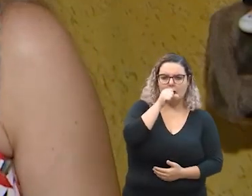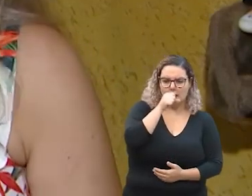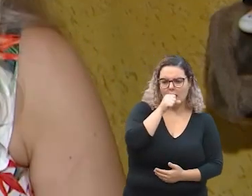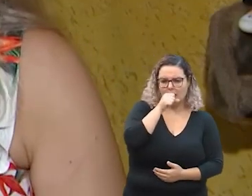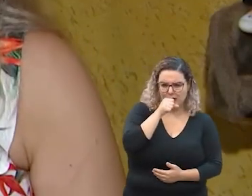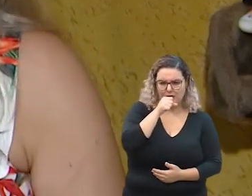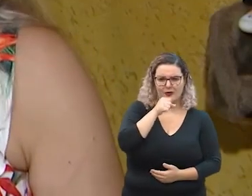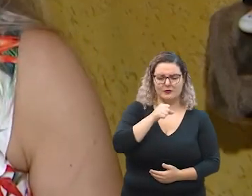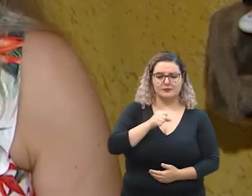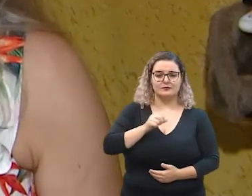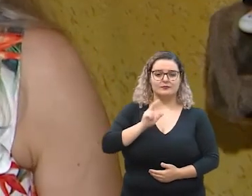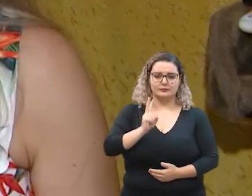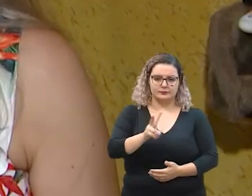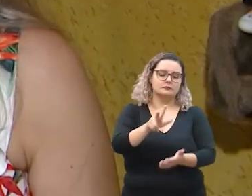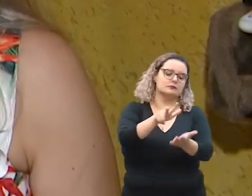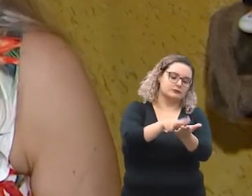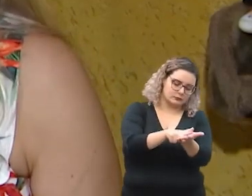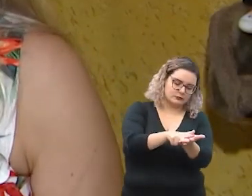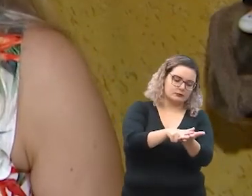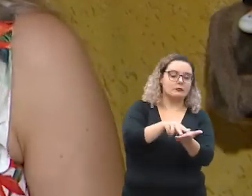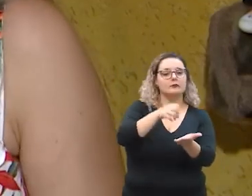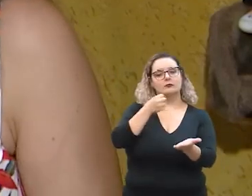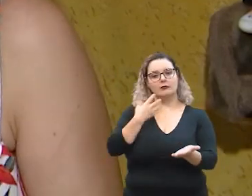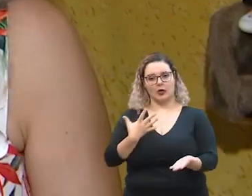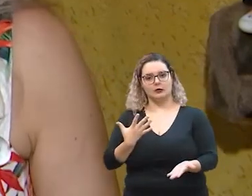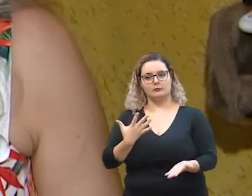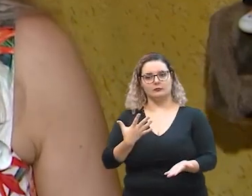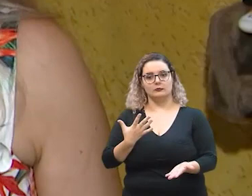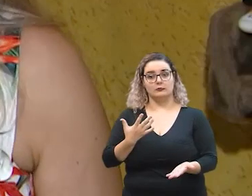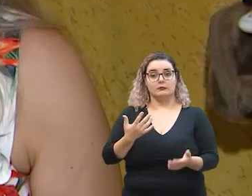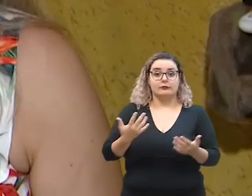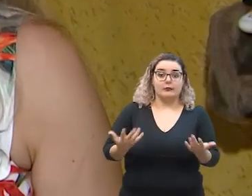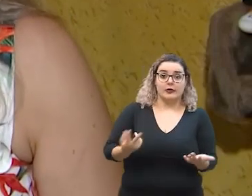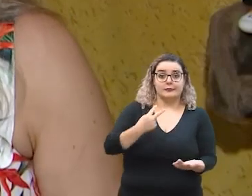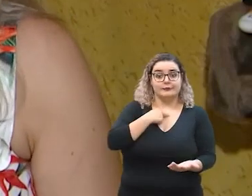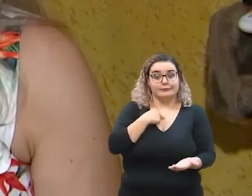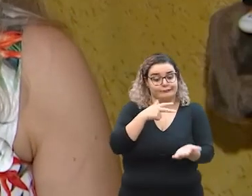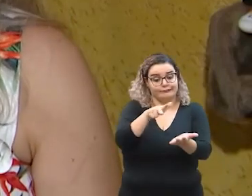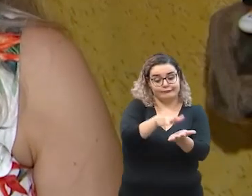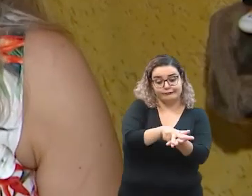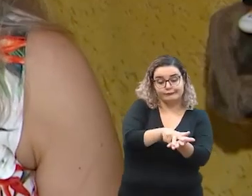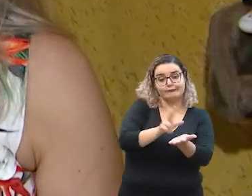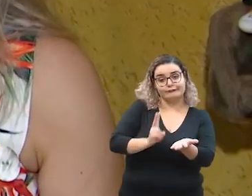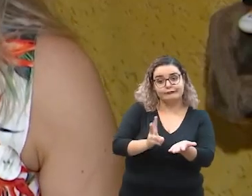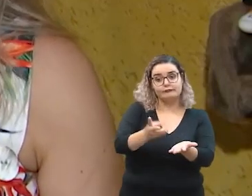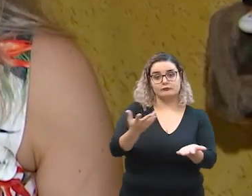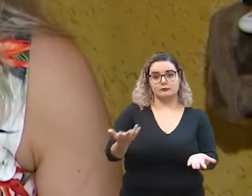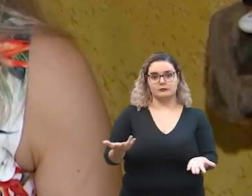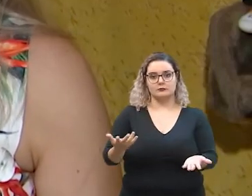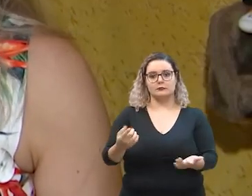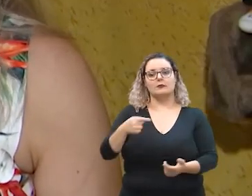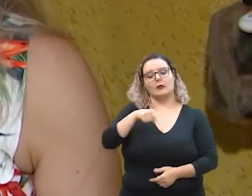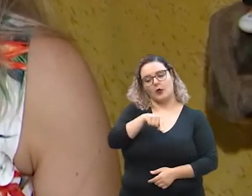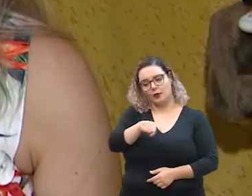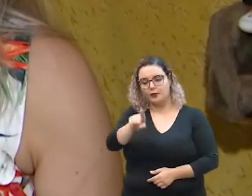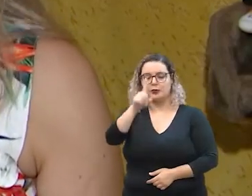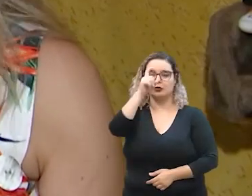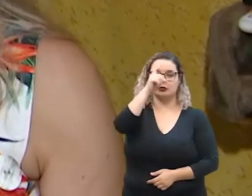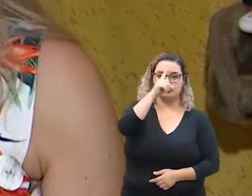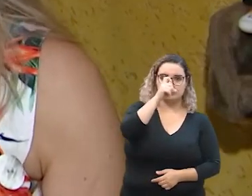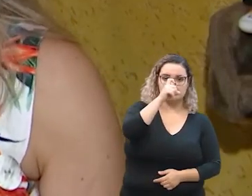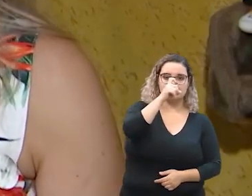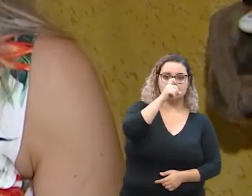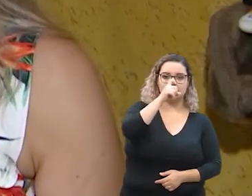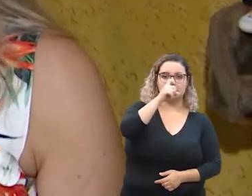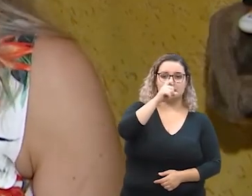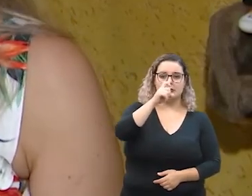ficava deitada, eu ficava bem, mas eu não podia ficar o tempo todo deitada. Então, fui ao hospital, né,